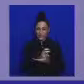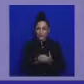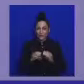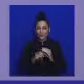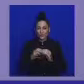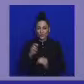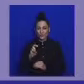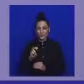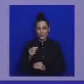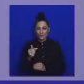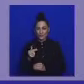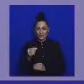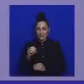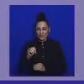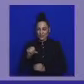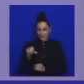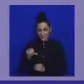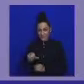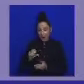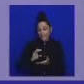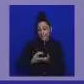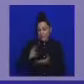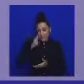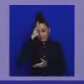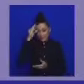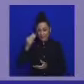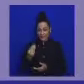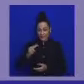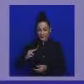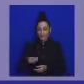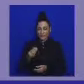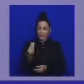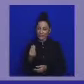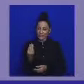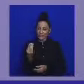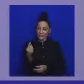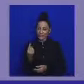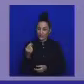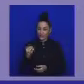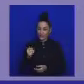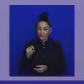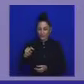Quina, concurso 5.709, prêmio principal